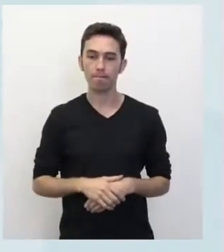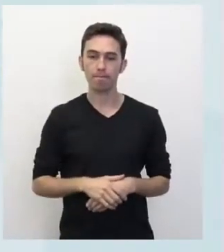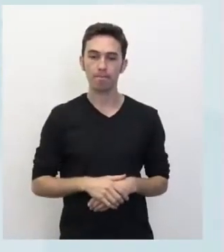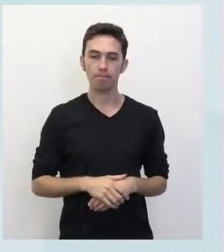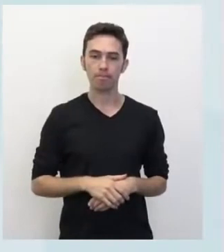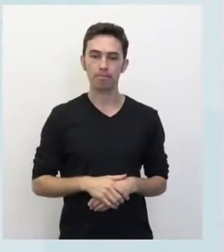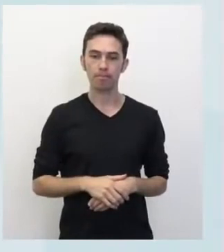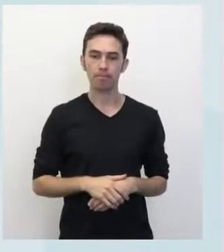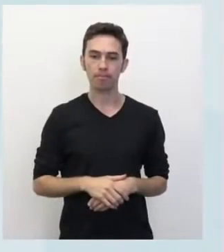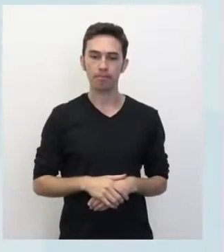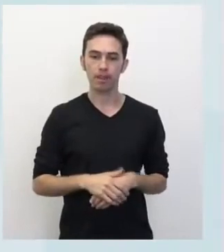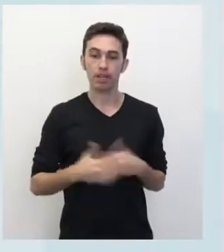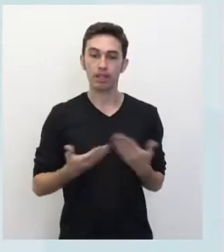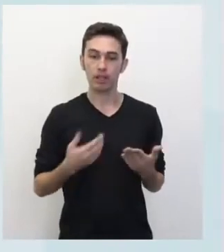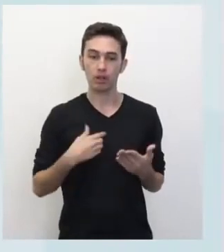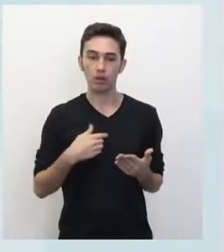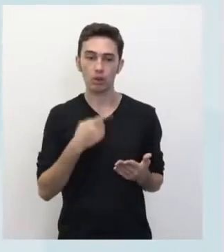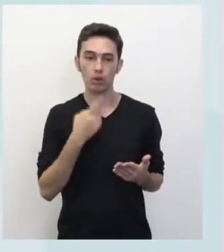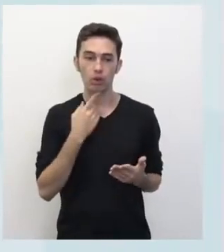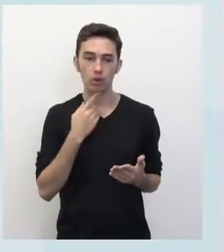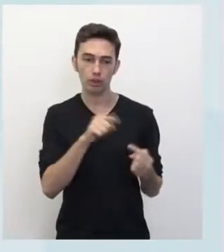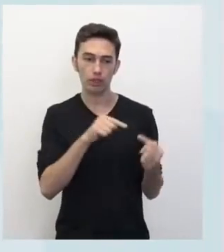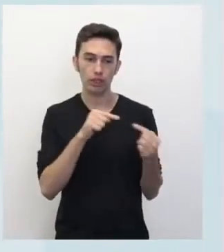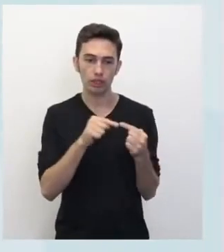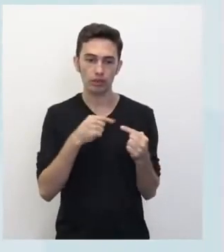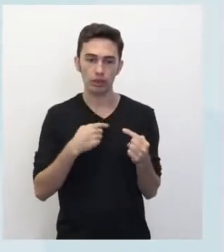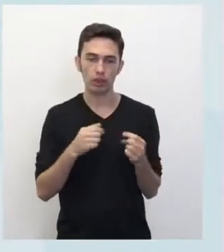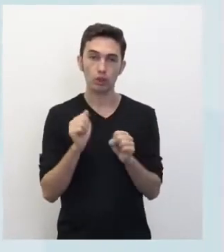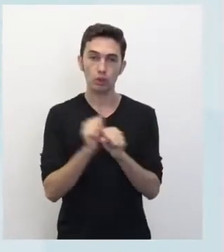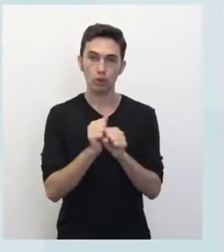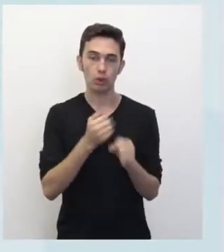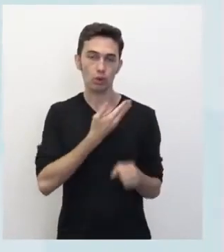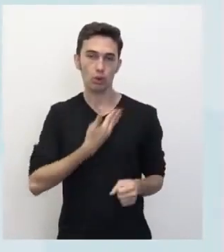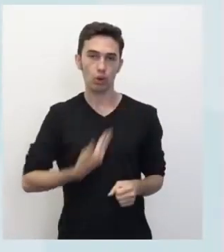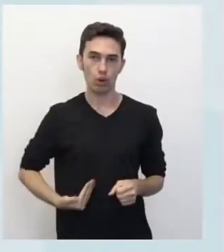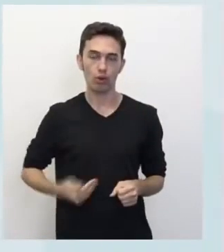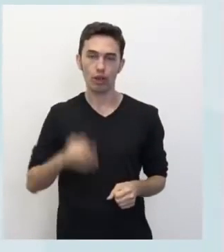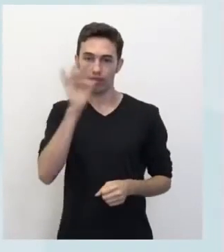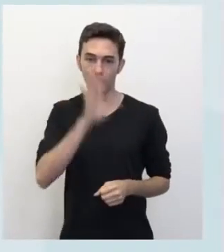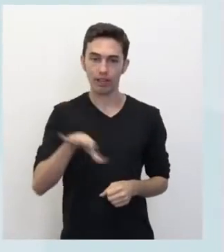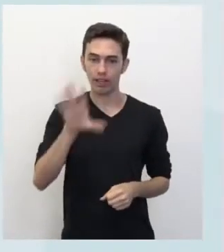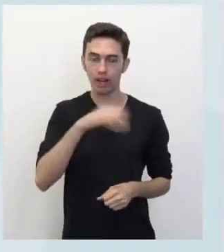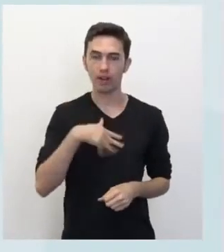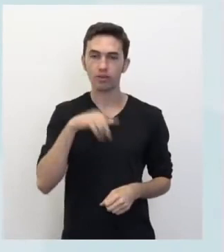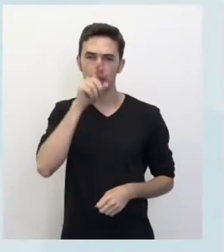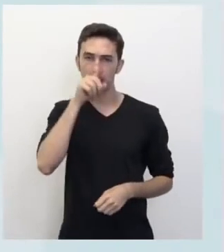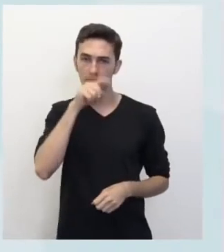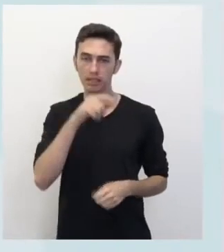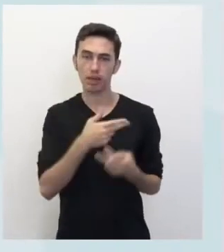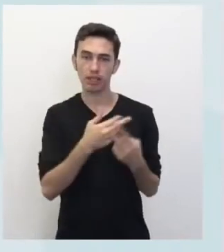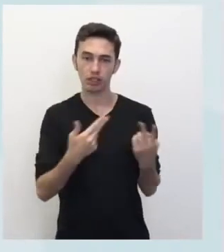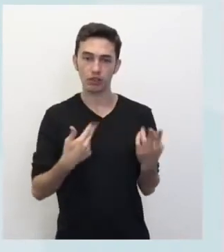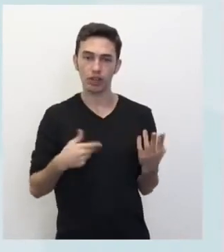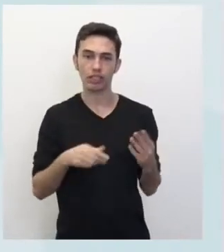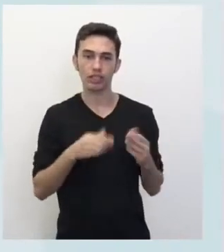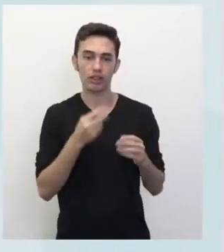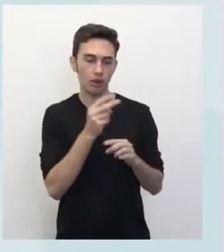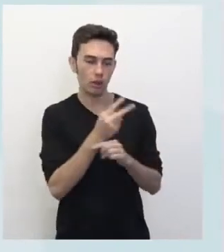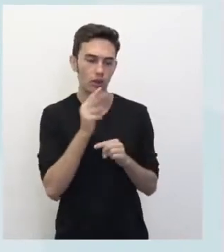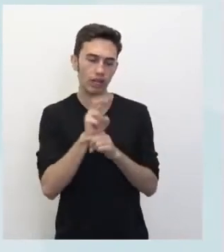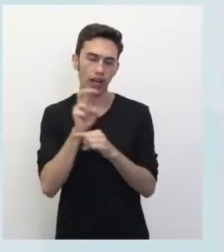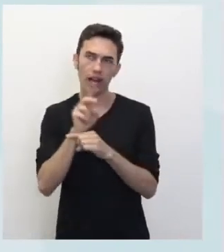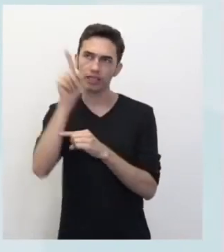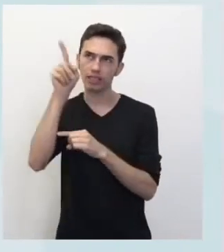organizações internacionais, com apoio do governo federal, espécimes da ave criadas em cativeiro no